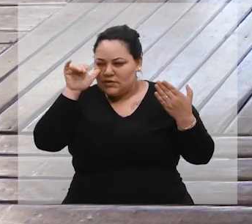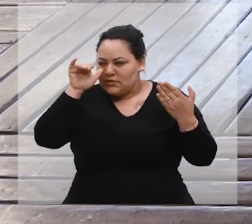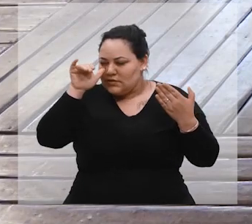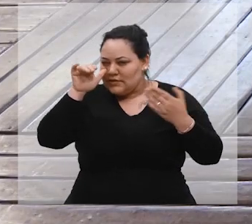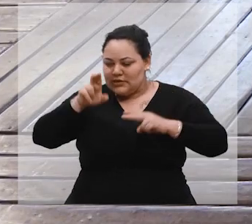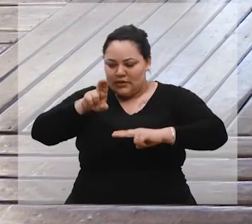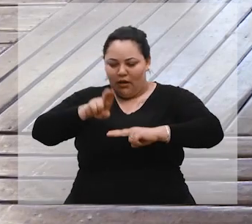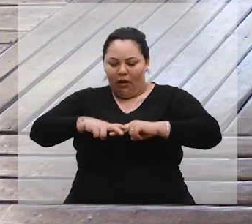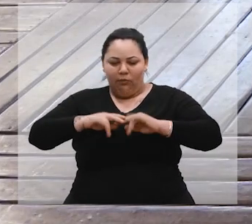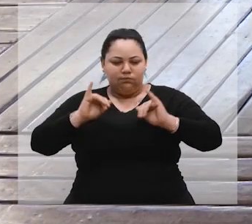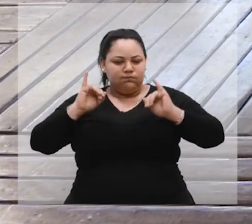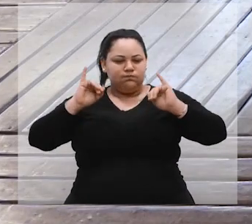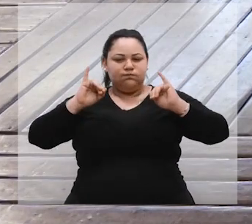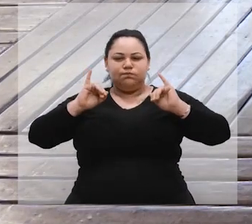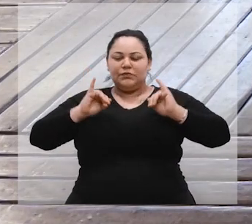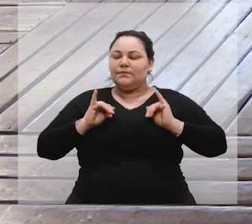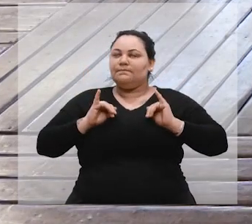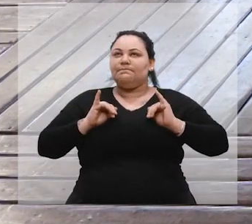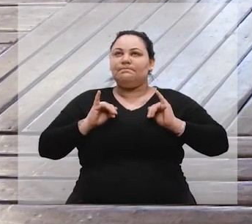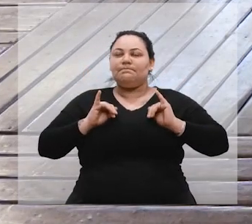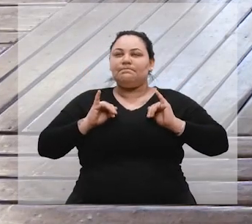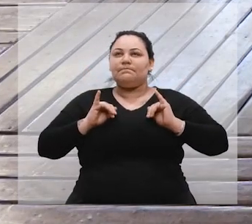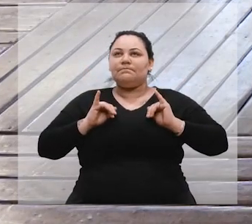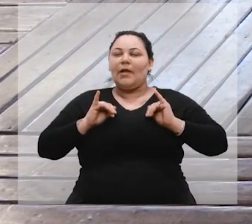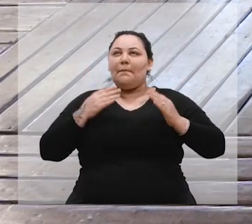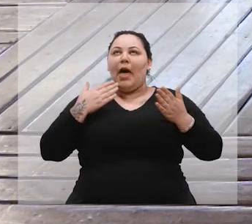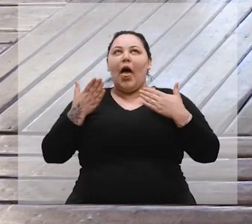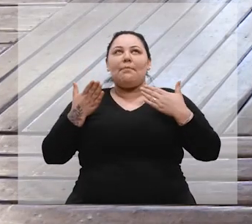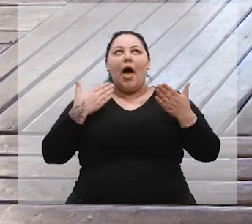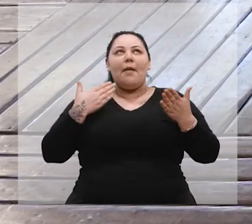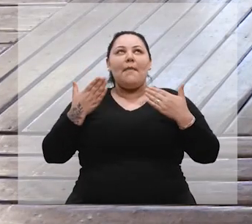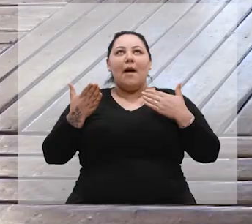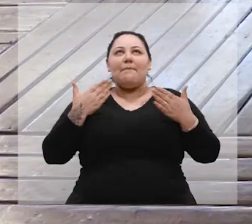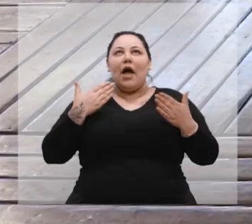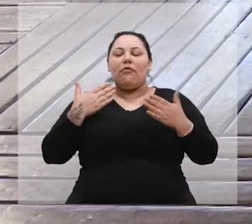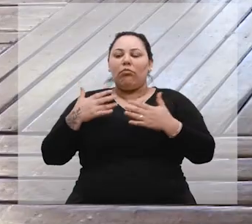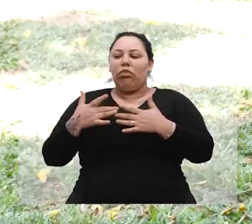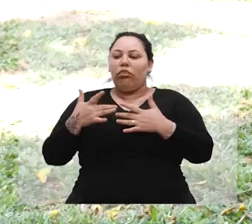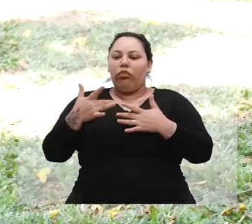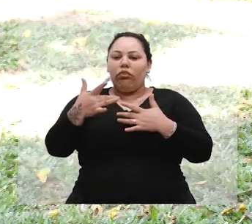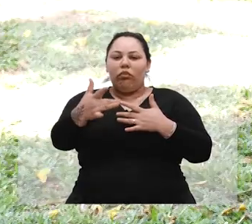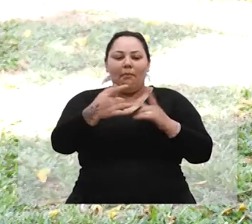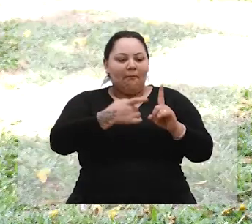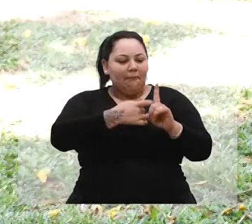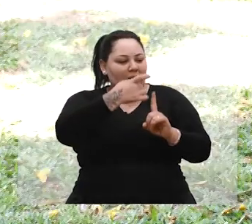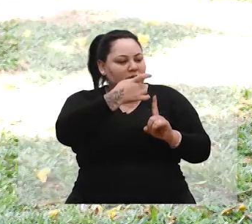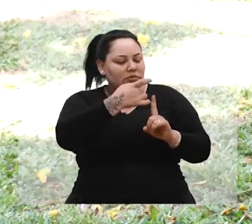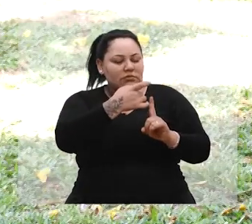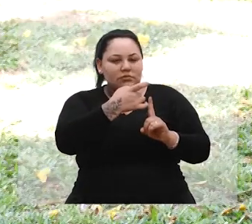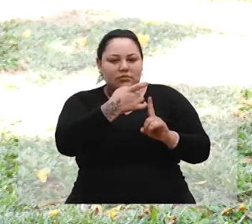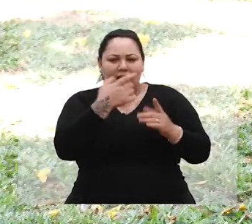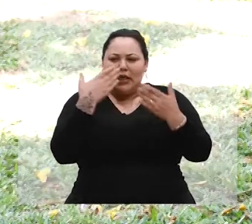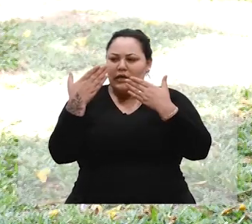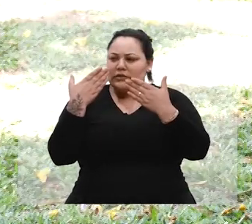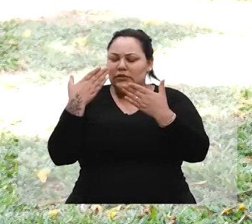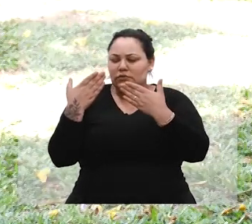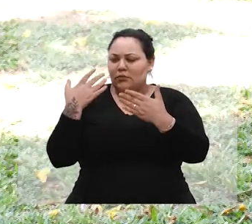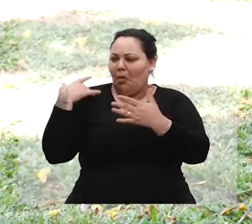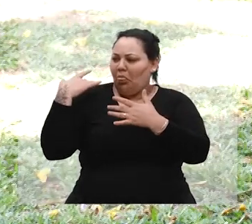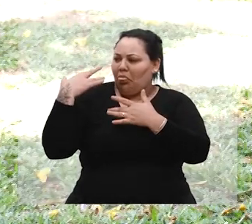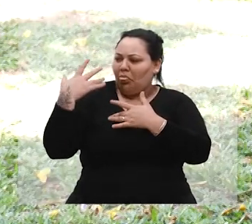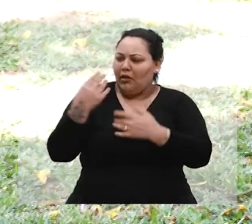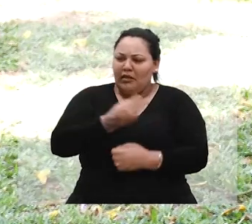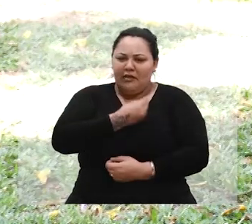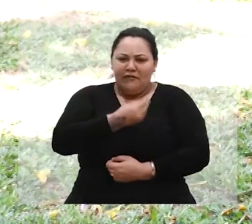de se analisar ali por anos, semanas, meses, décadas, às vezes, e para além do duro